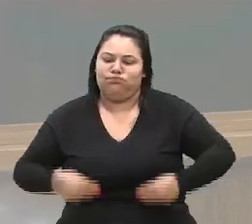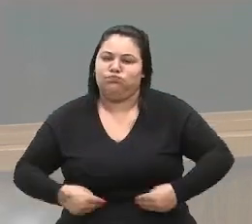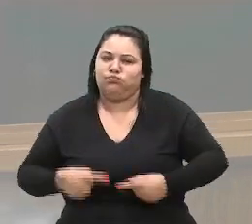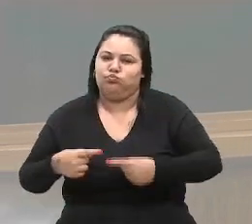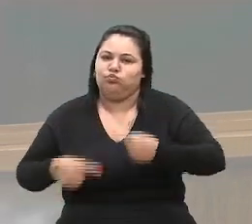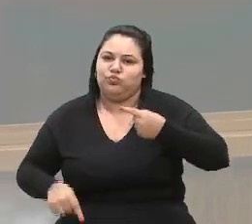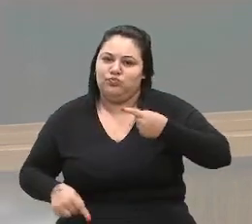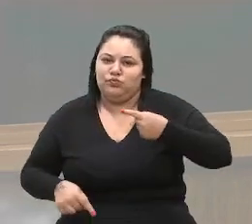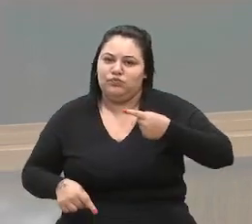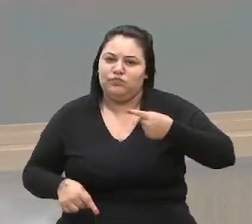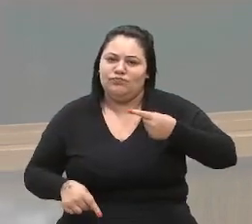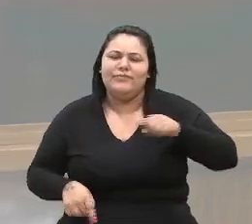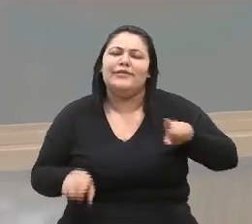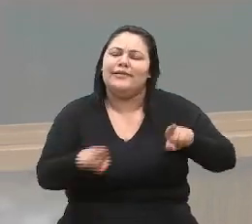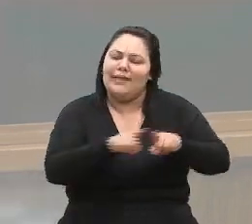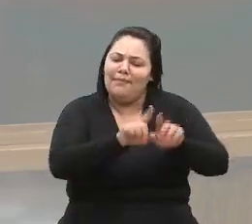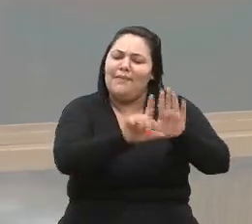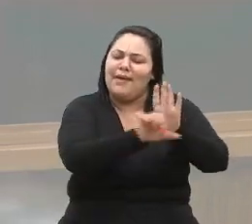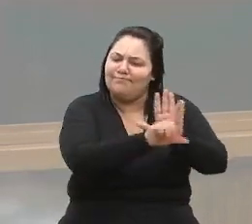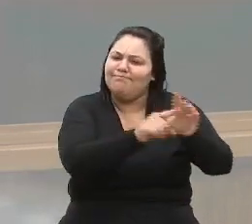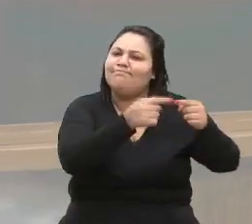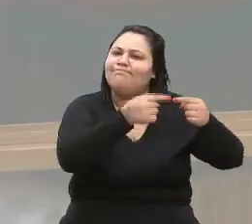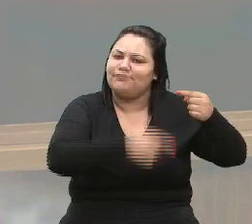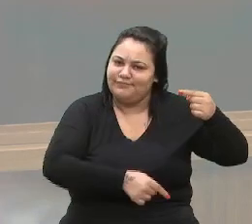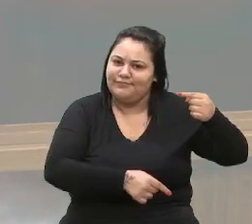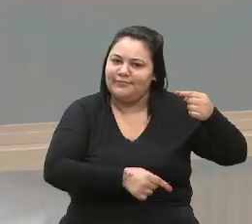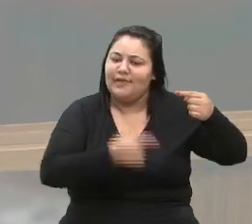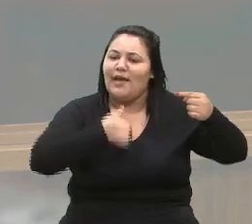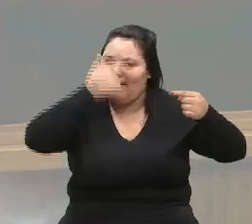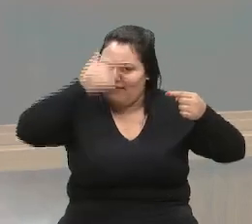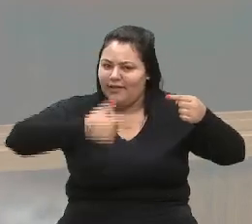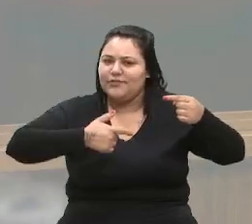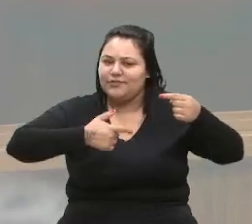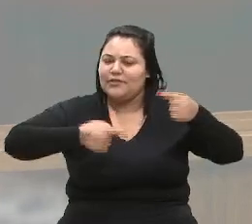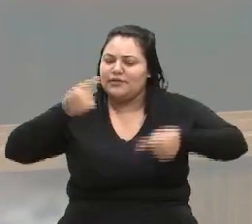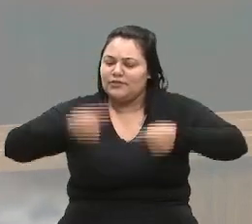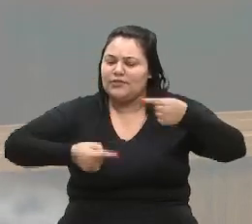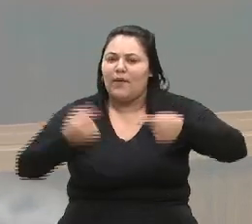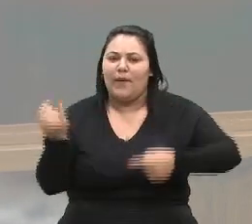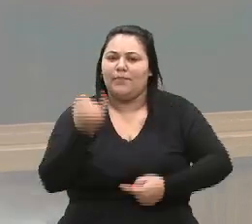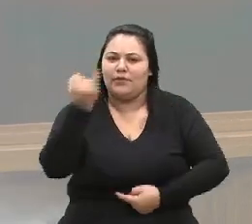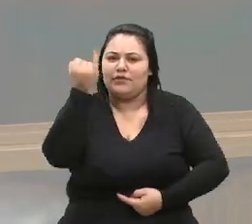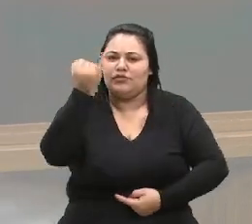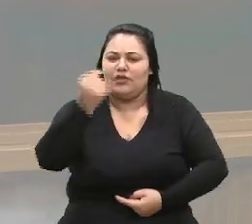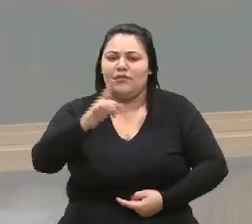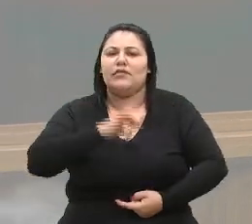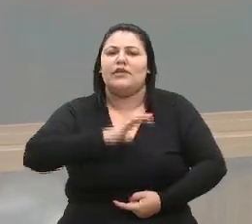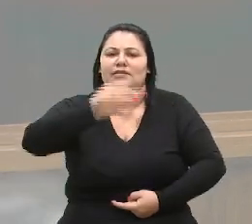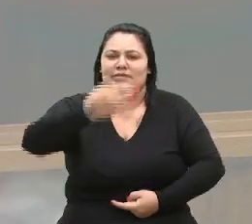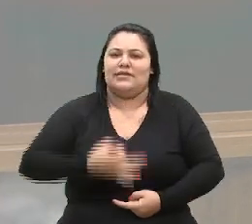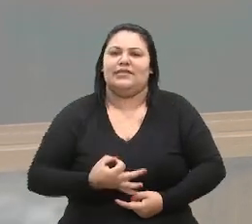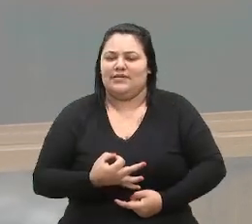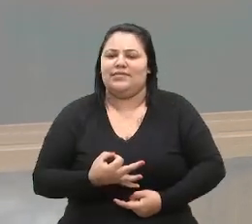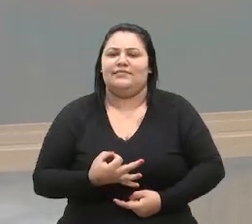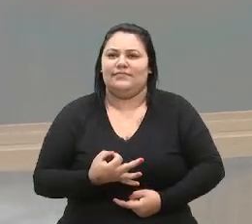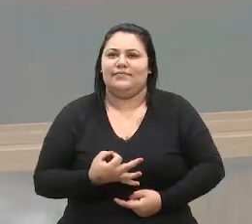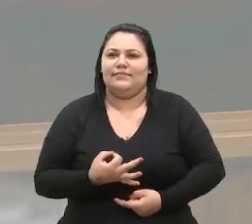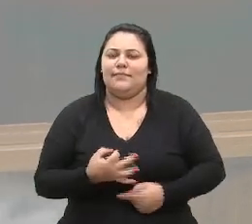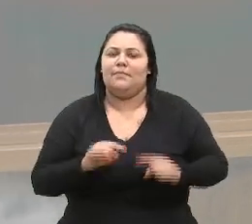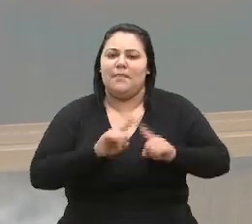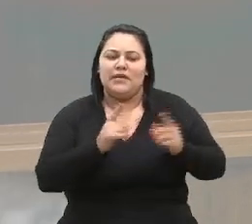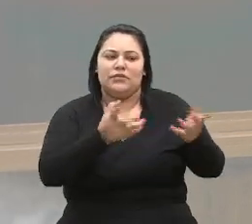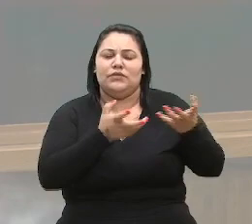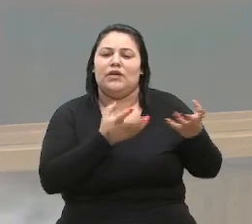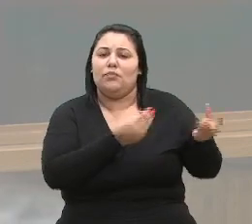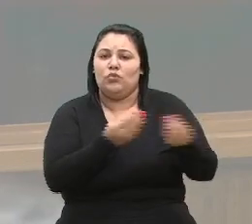importante. Eu não sei por qual razão, mas tenho certeza que não foi por nada, mas gostaria muito